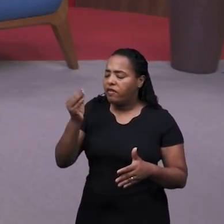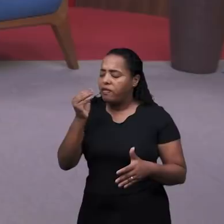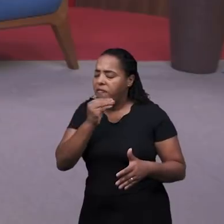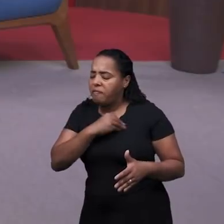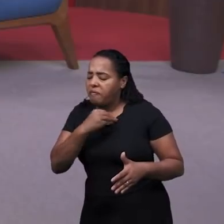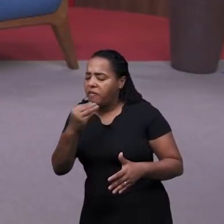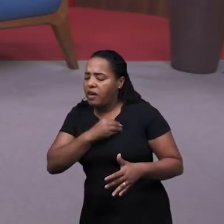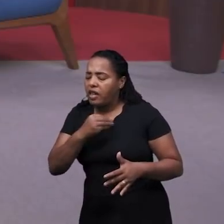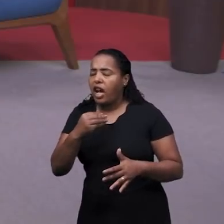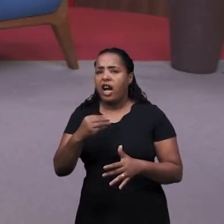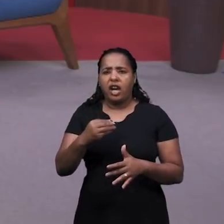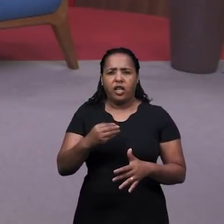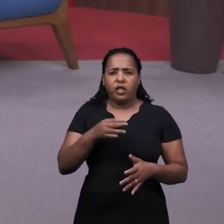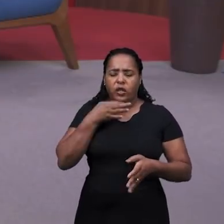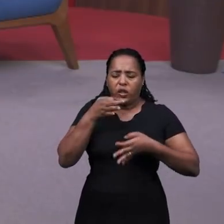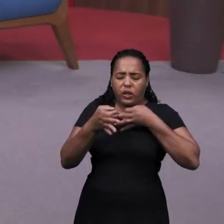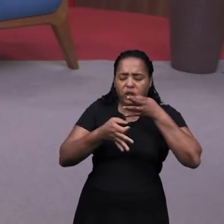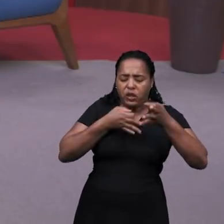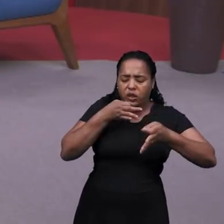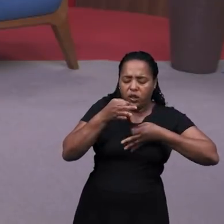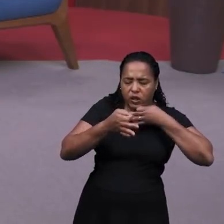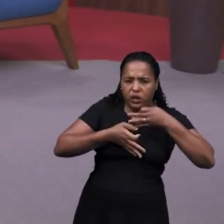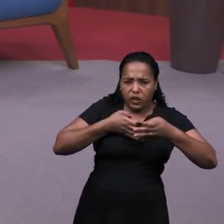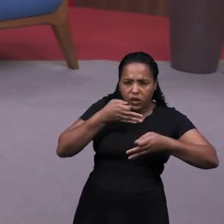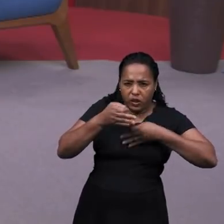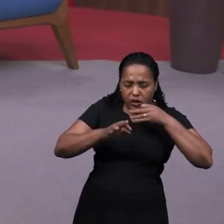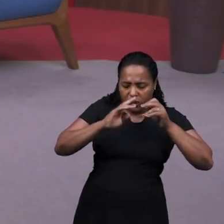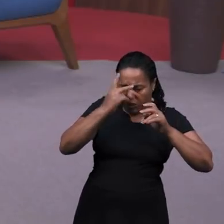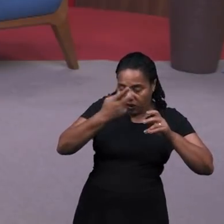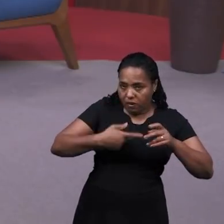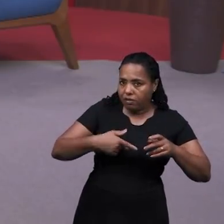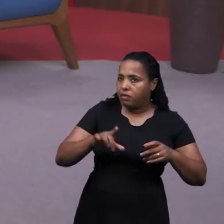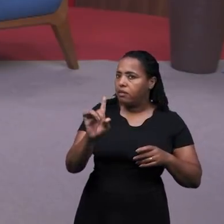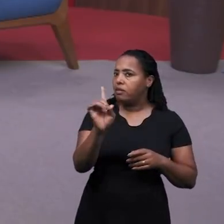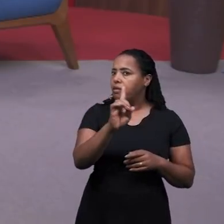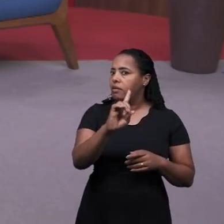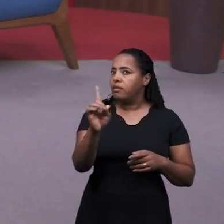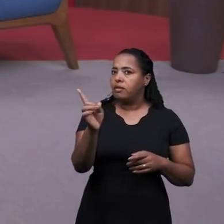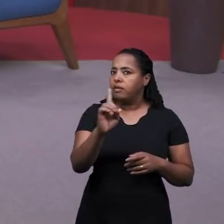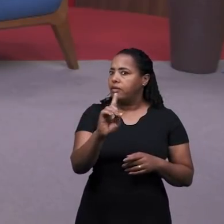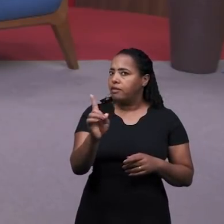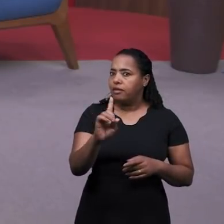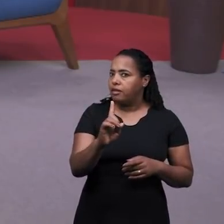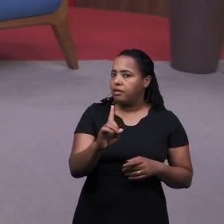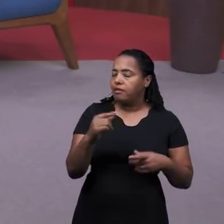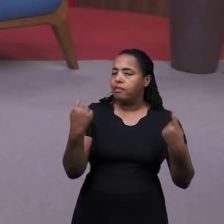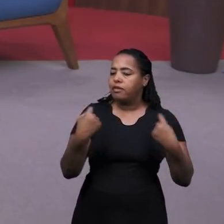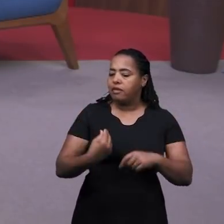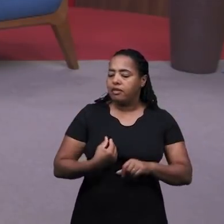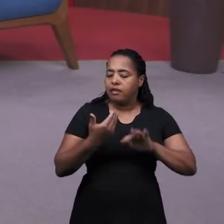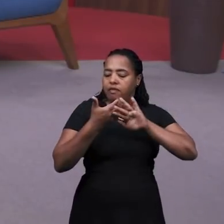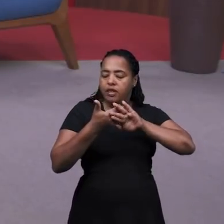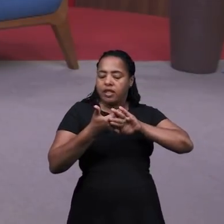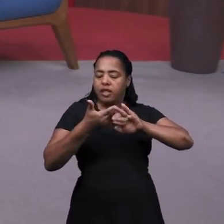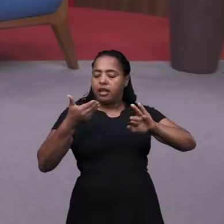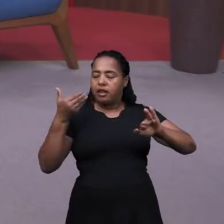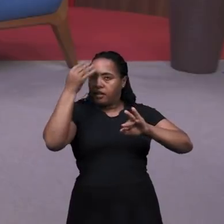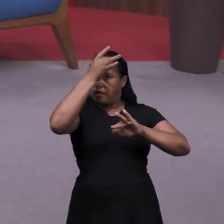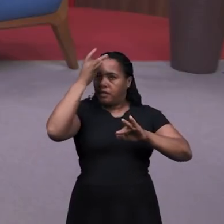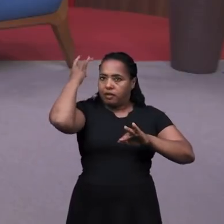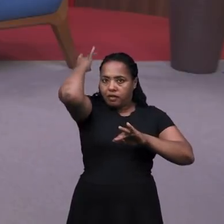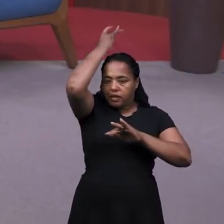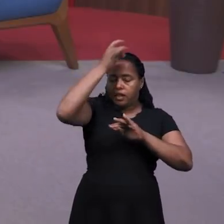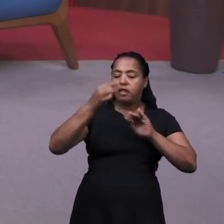do jeito que você quer, não. É um caminho estreito. Em santificação do Espírito, diz a palavra. Vamos